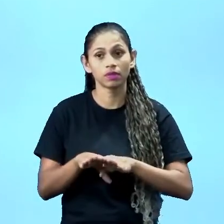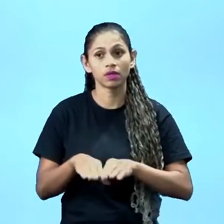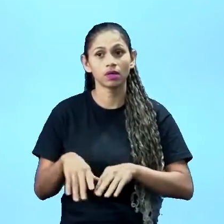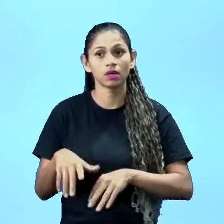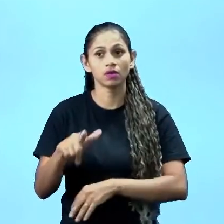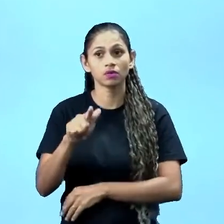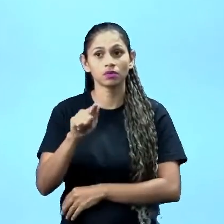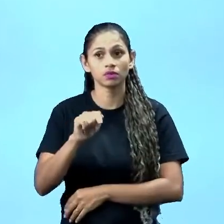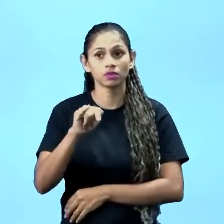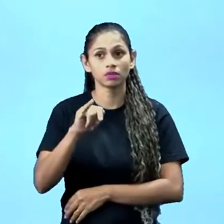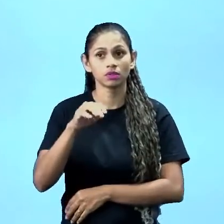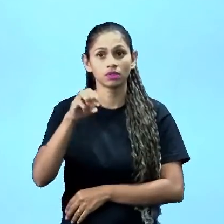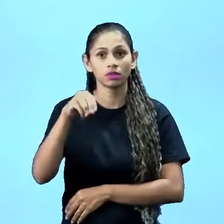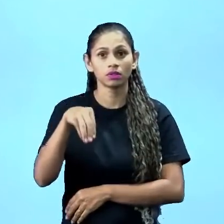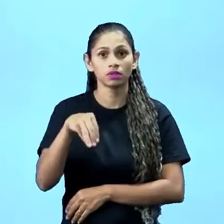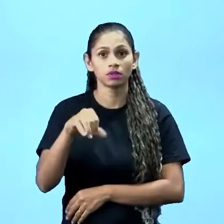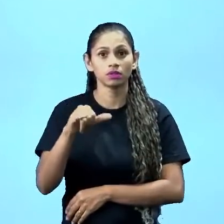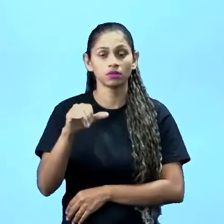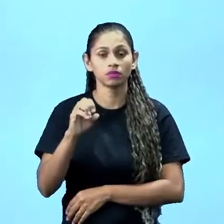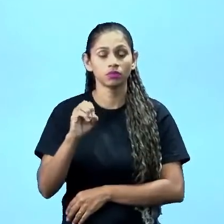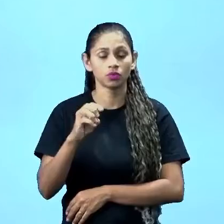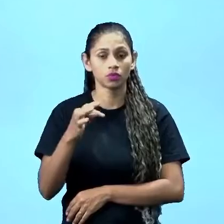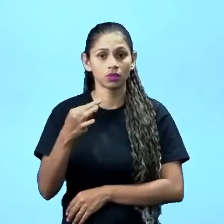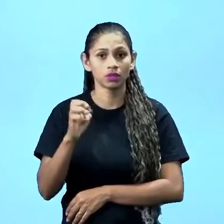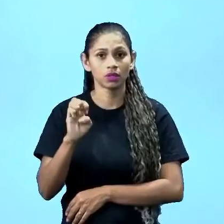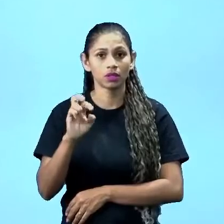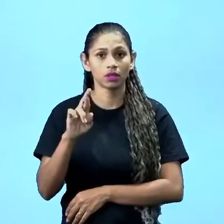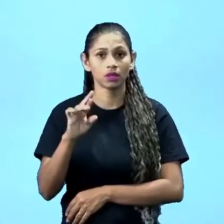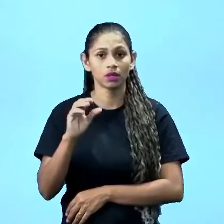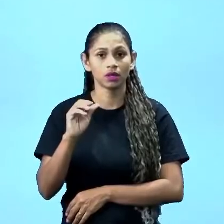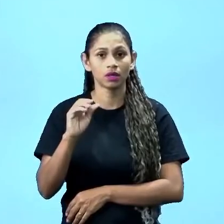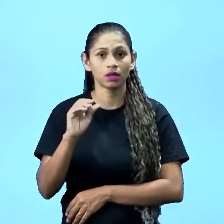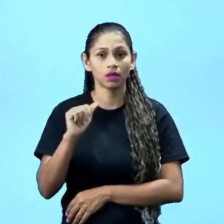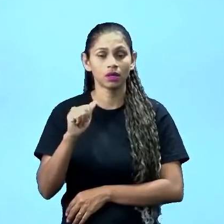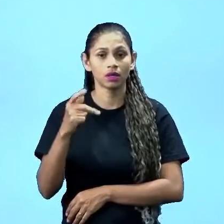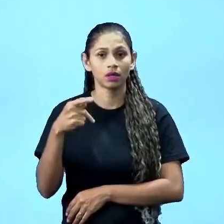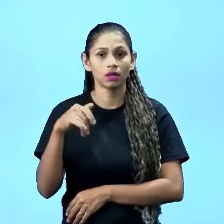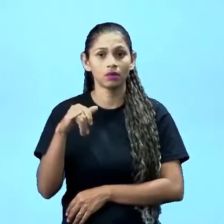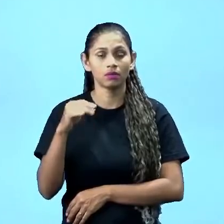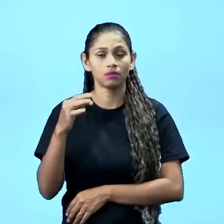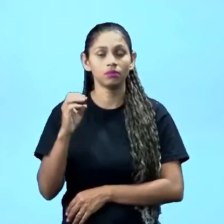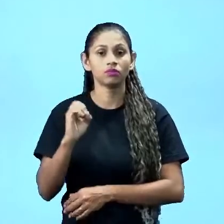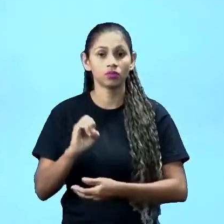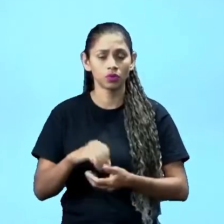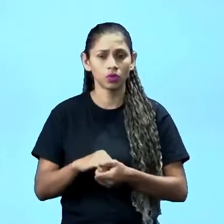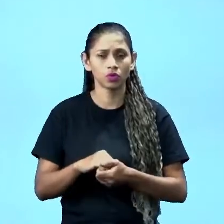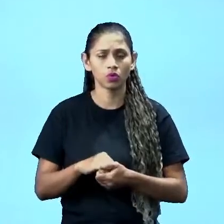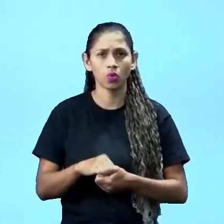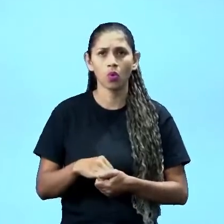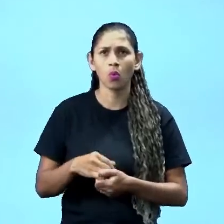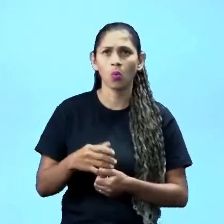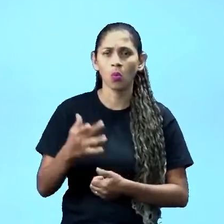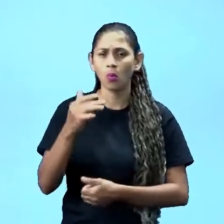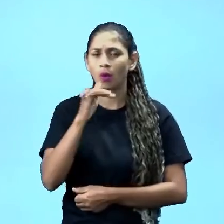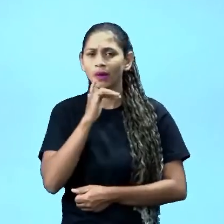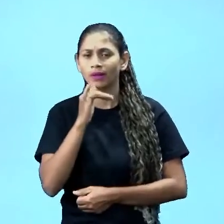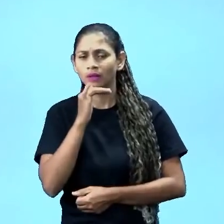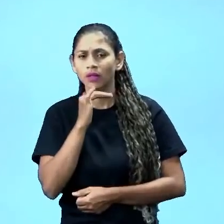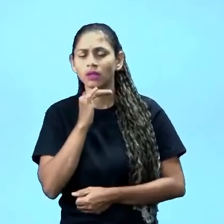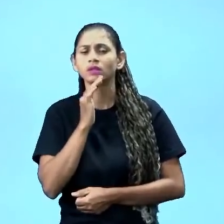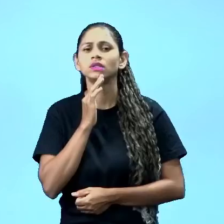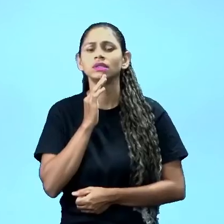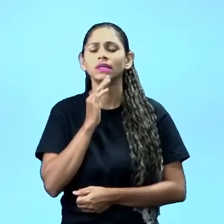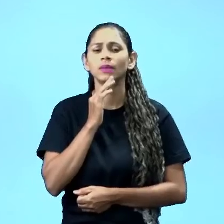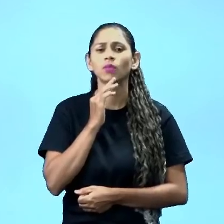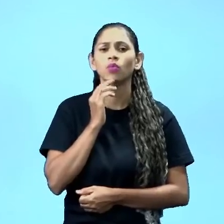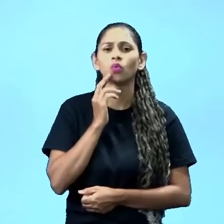Então ali a gente tem um paciente, por exemplo, oncológico, que faz um tratamento ali, né, e precisa fazer a manipulação desse medicamento. E é um